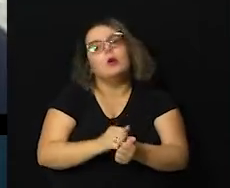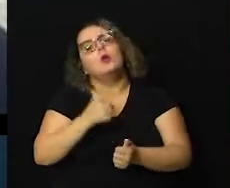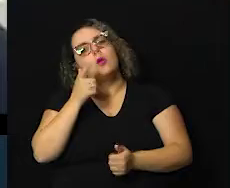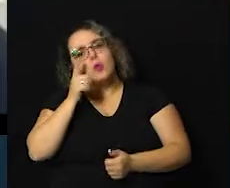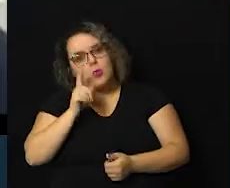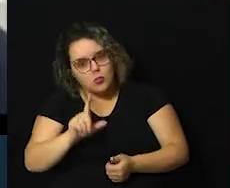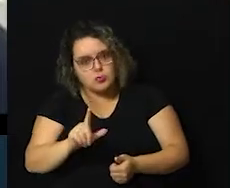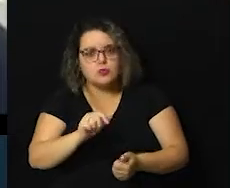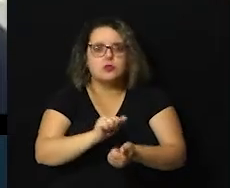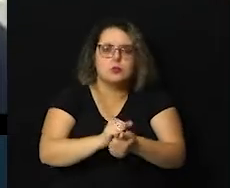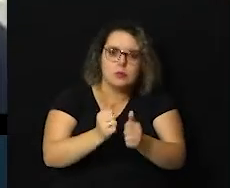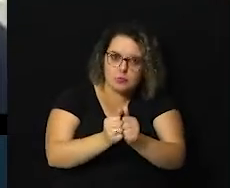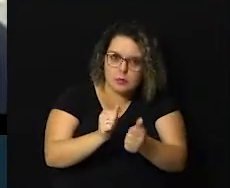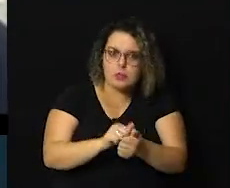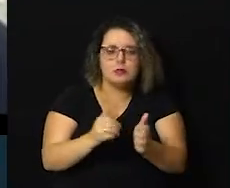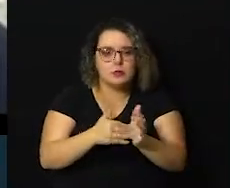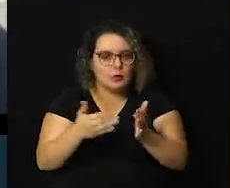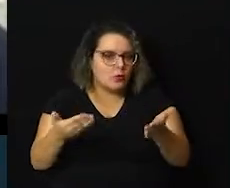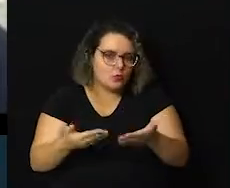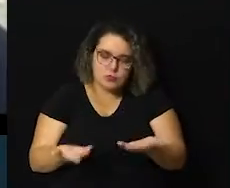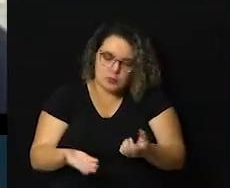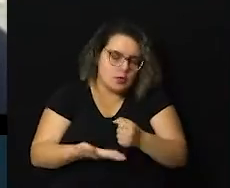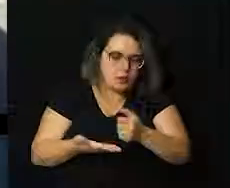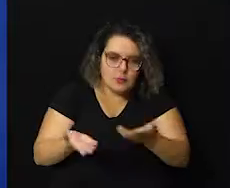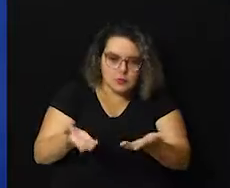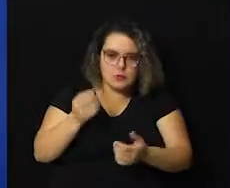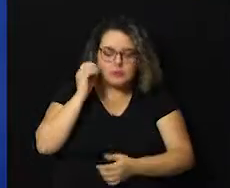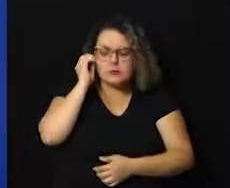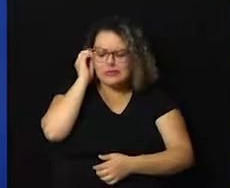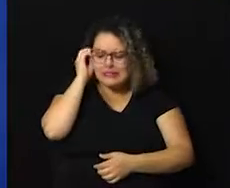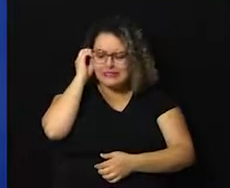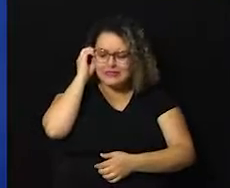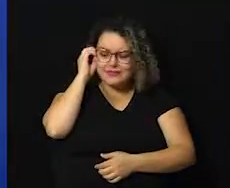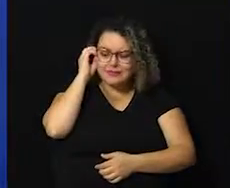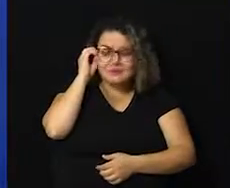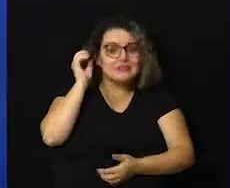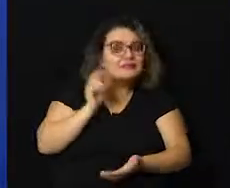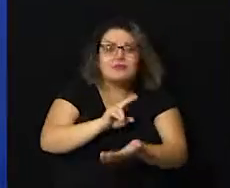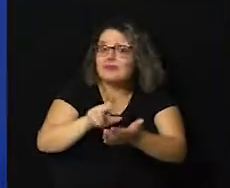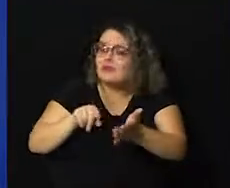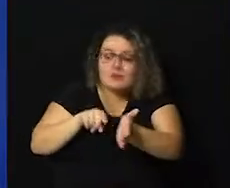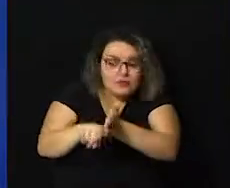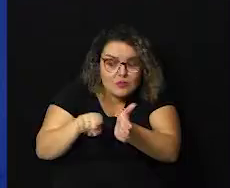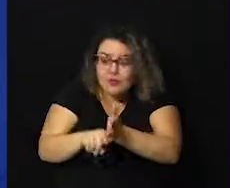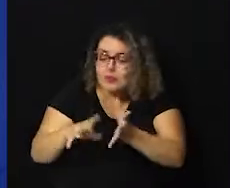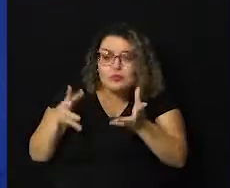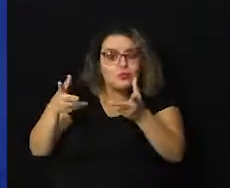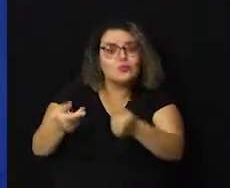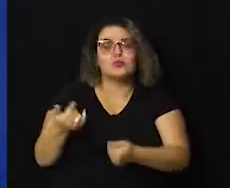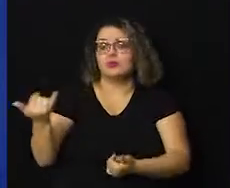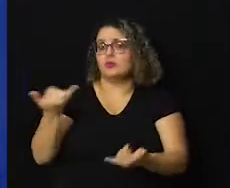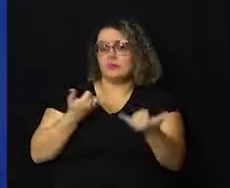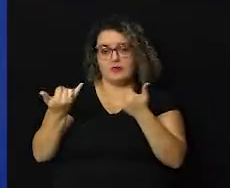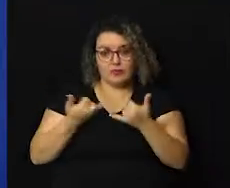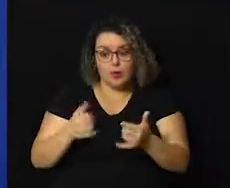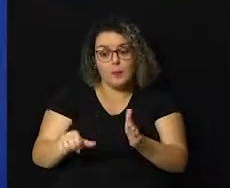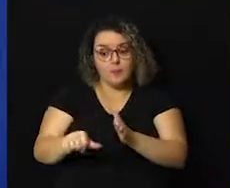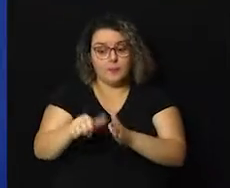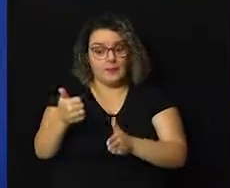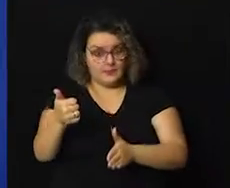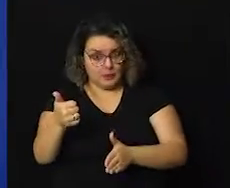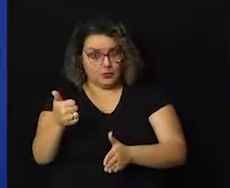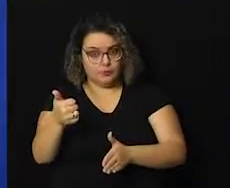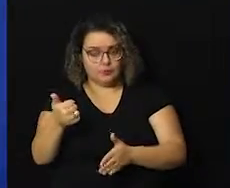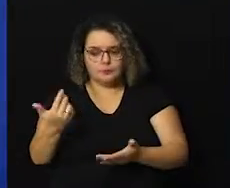isso a gente ainda tá digitando até hoje né e basicamente ele tem um monte de pergunta em cima disso que você acaba de me